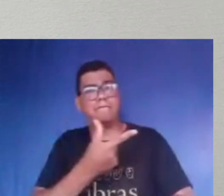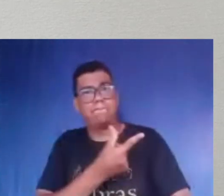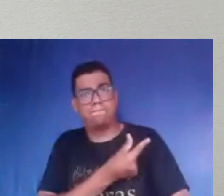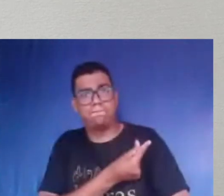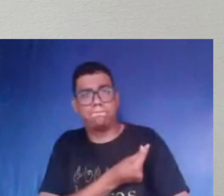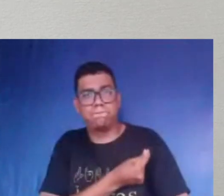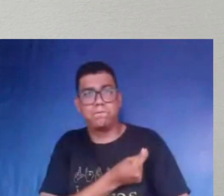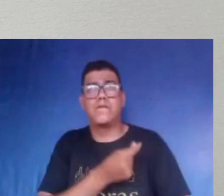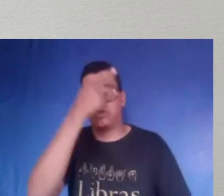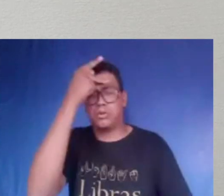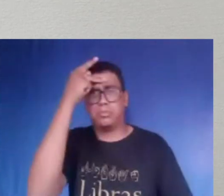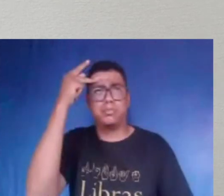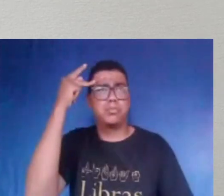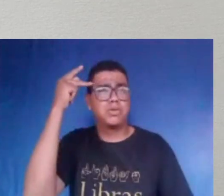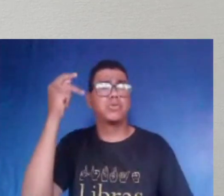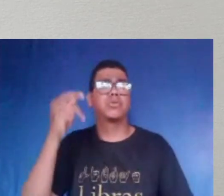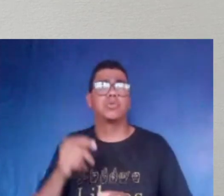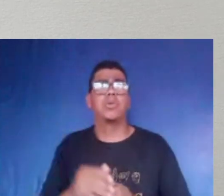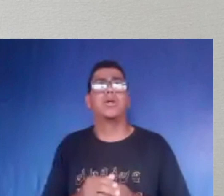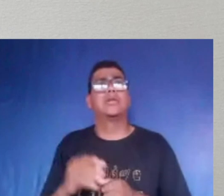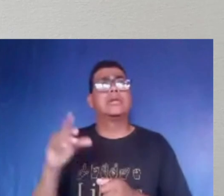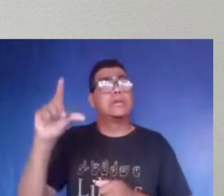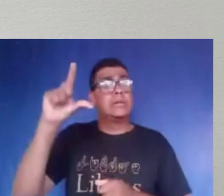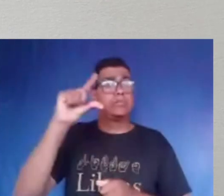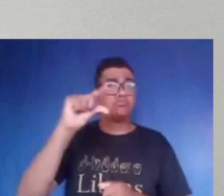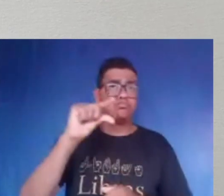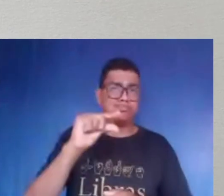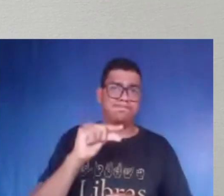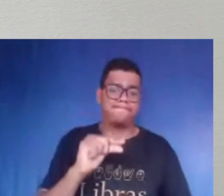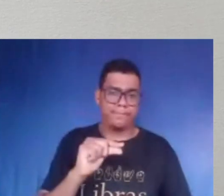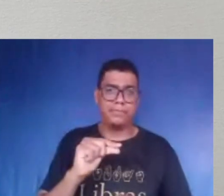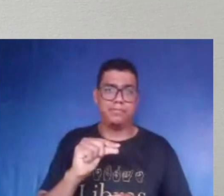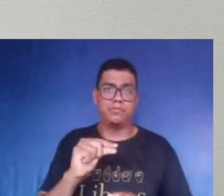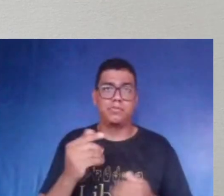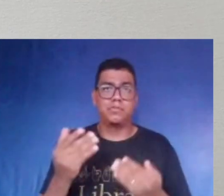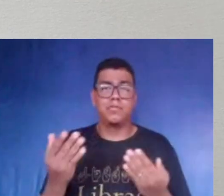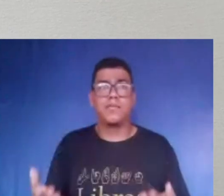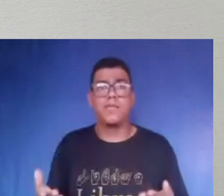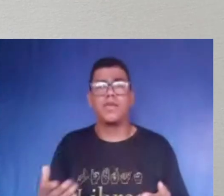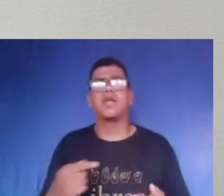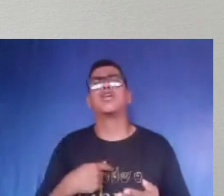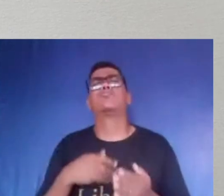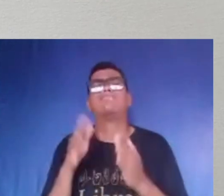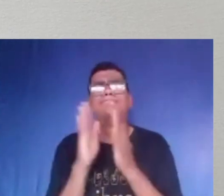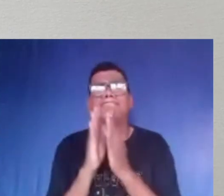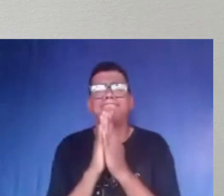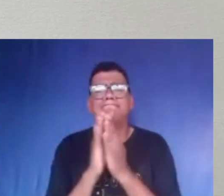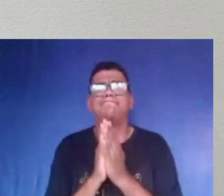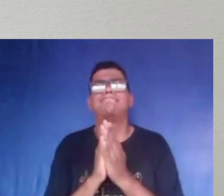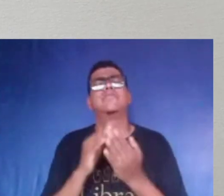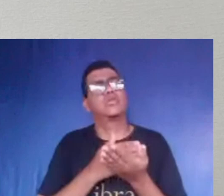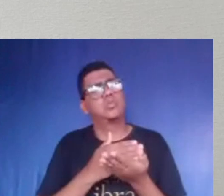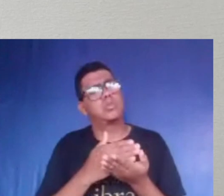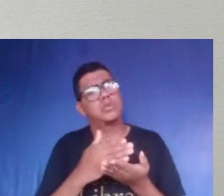baixa grande de número de casos, de mortes por coronavírus. Então, a minha oração e pedido